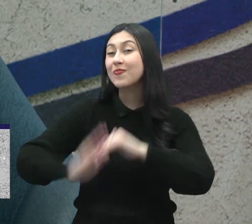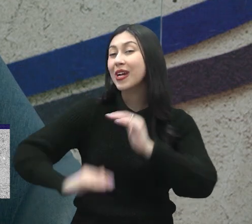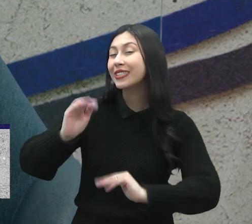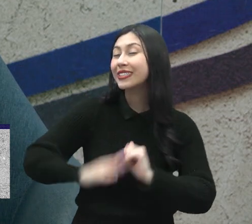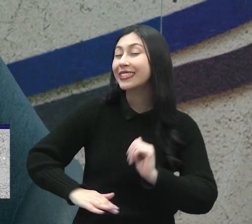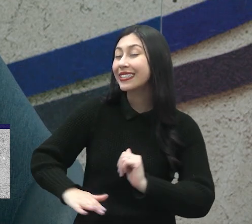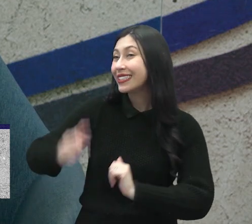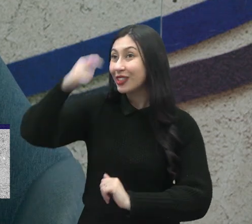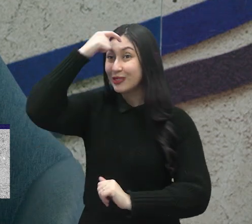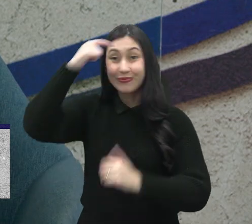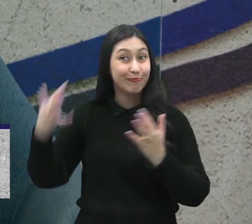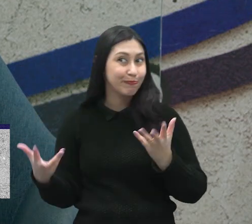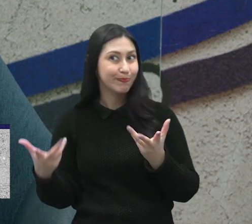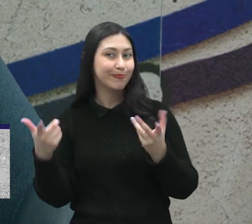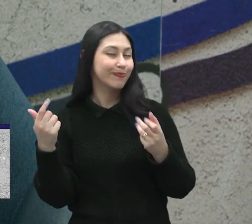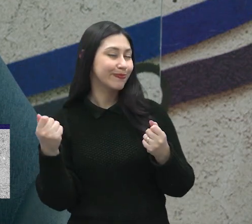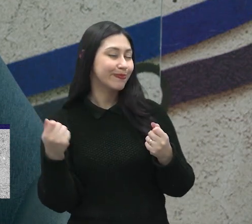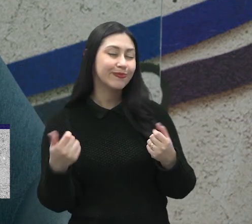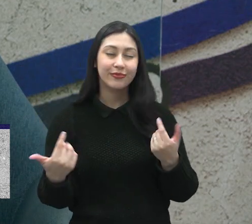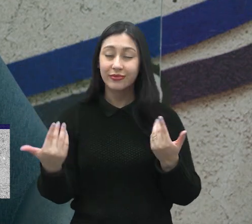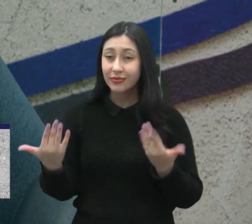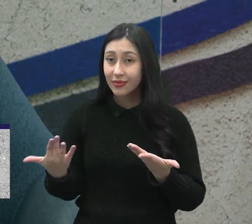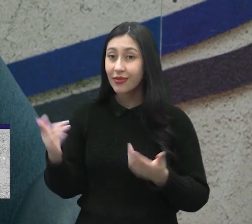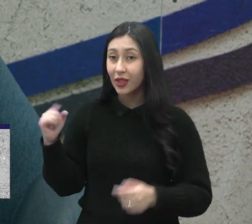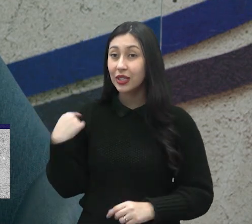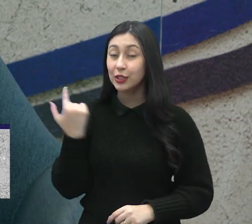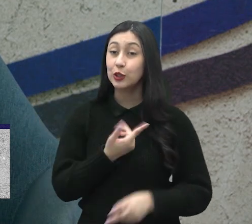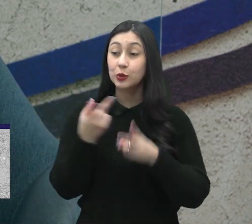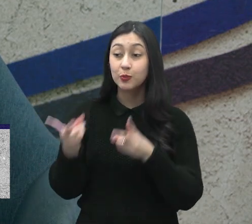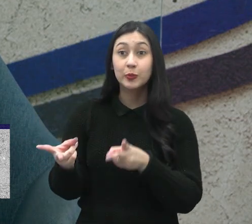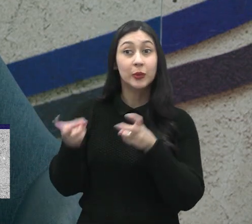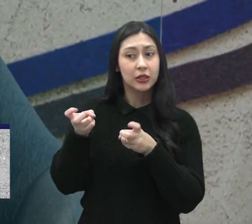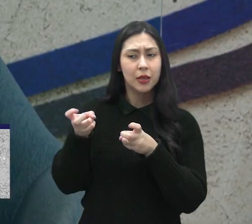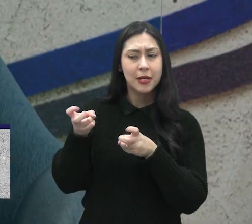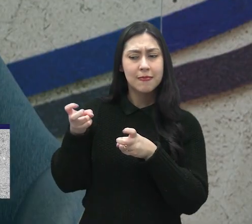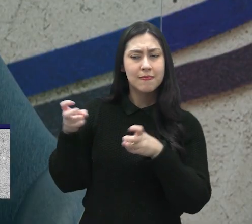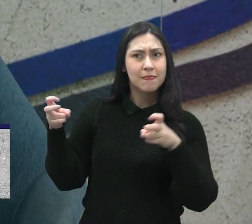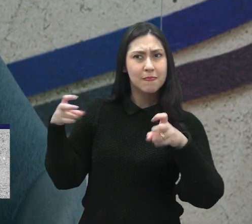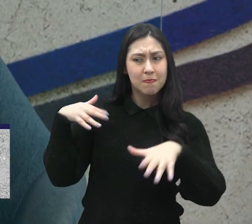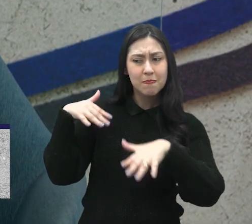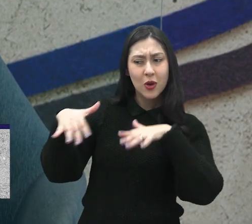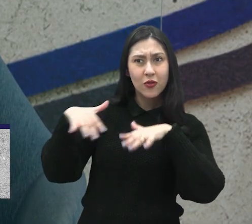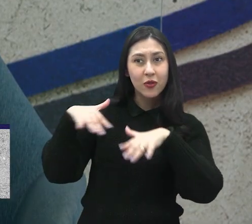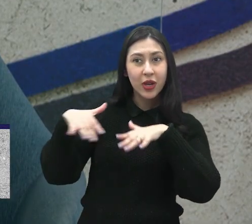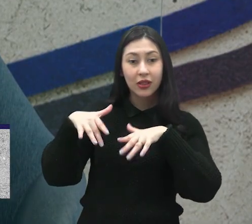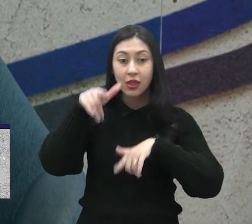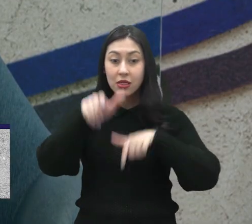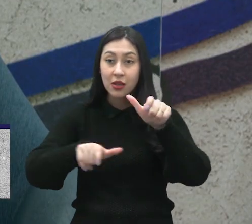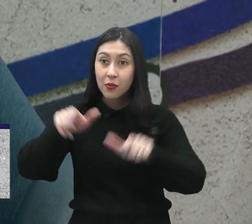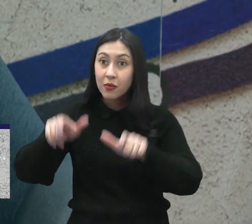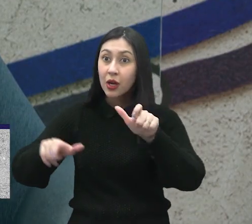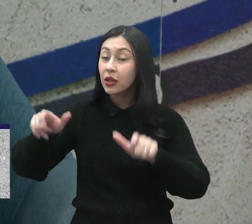sua vocação. Então, a gente percebe muito esse movimento, né? De pessoas que estão